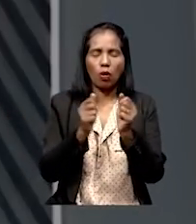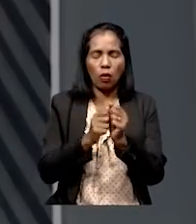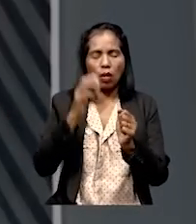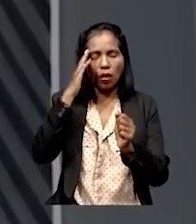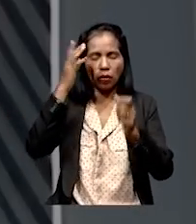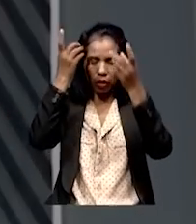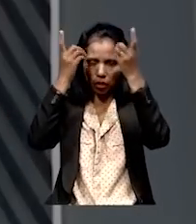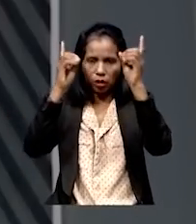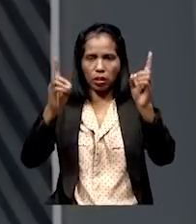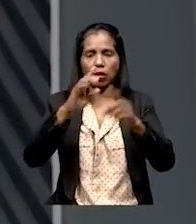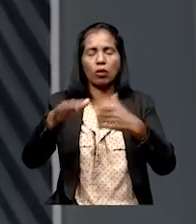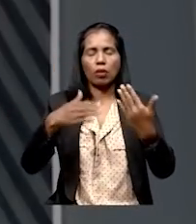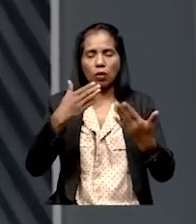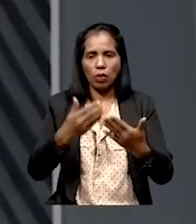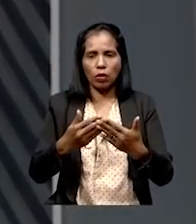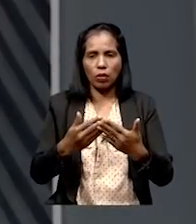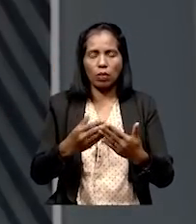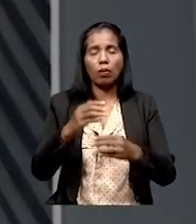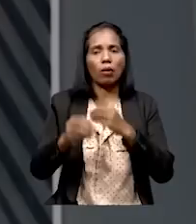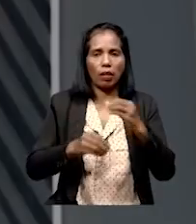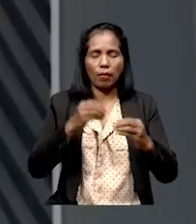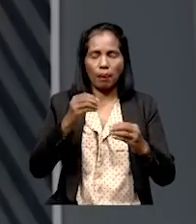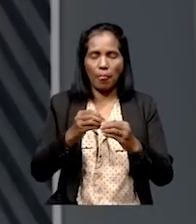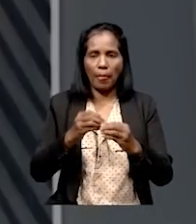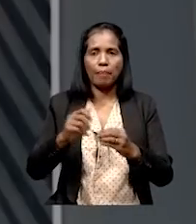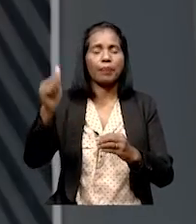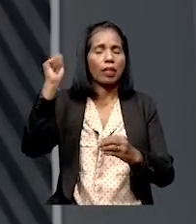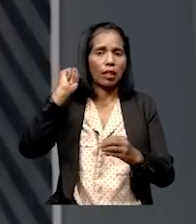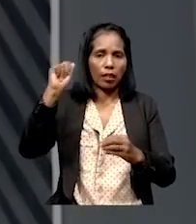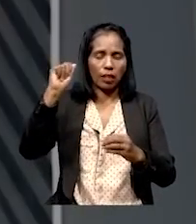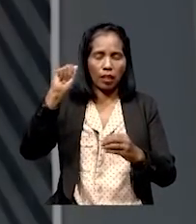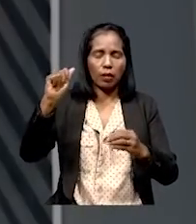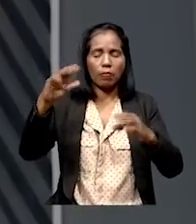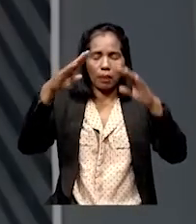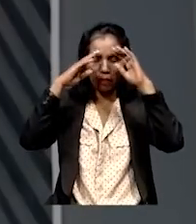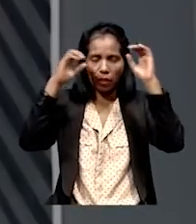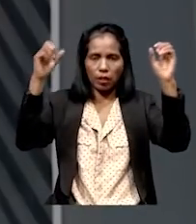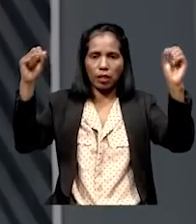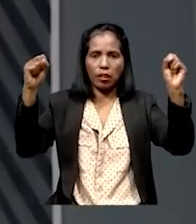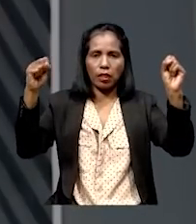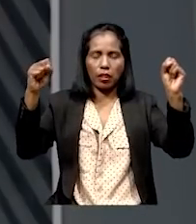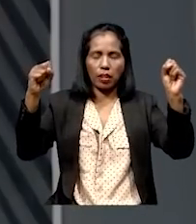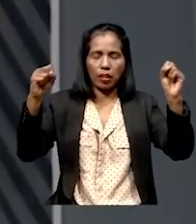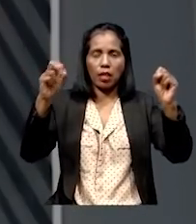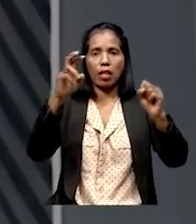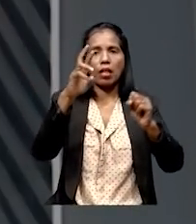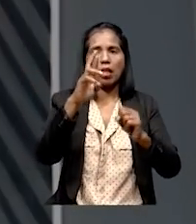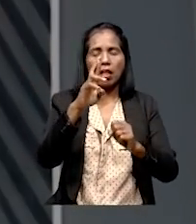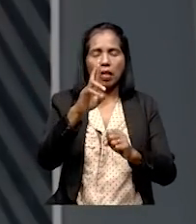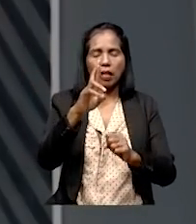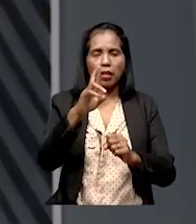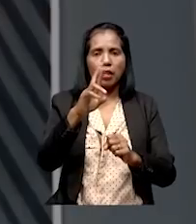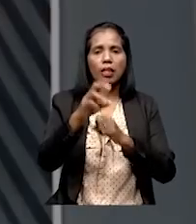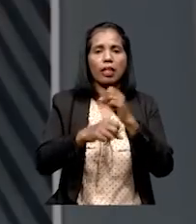o quadro ser outro, que é o candidato ideal, para o presidente da República, período